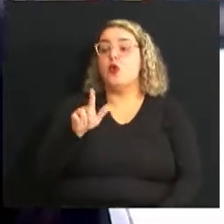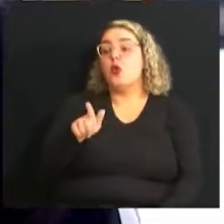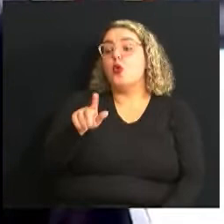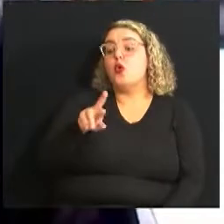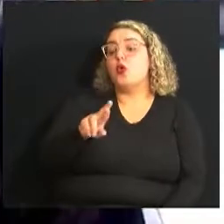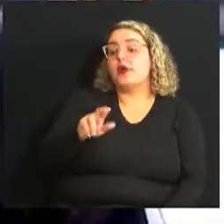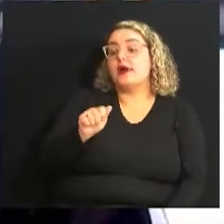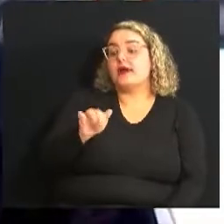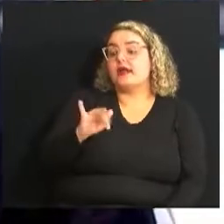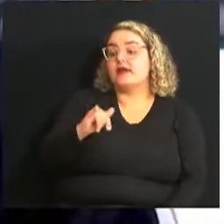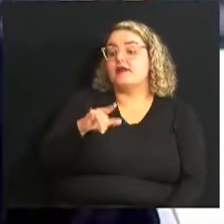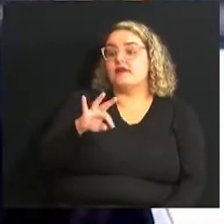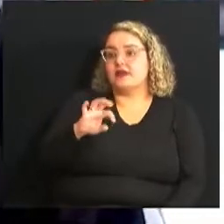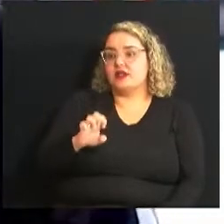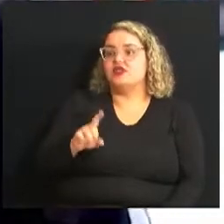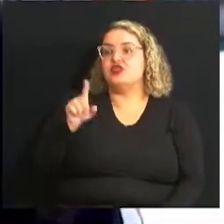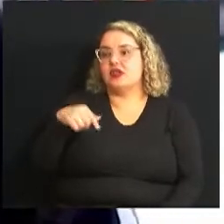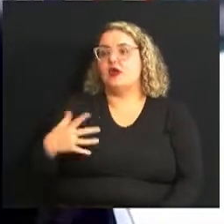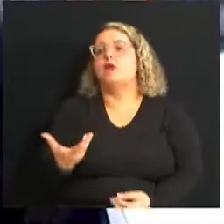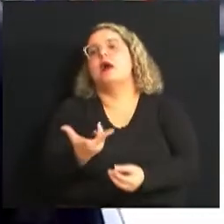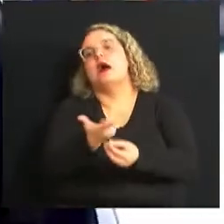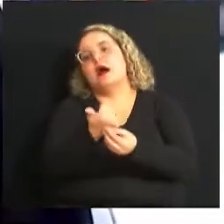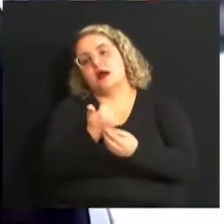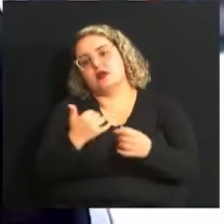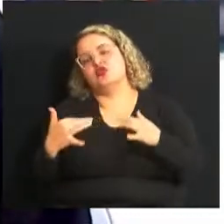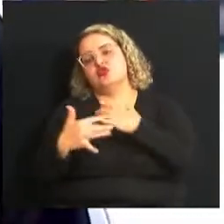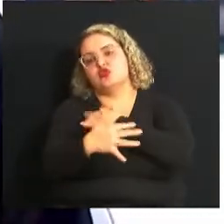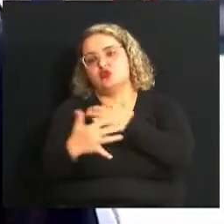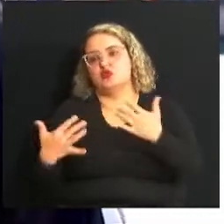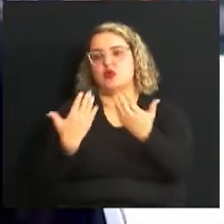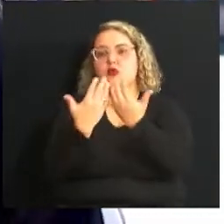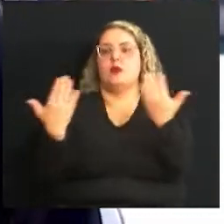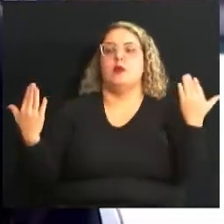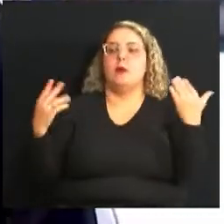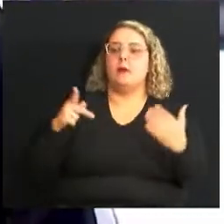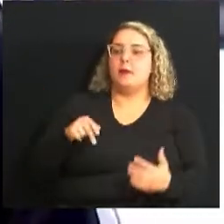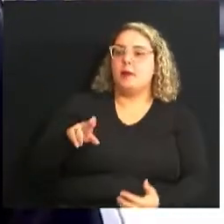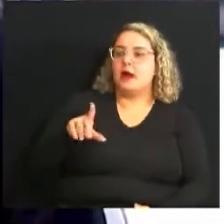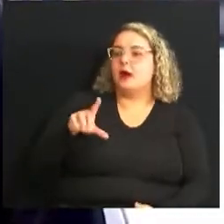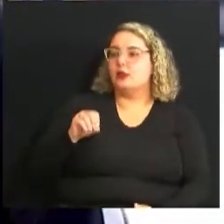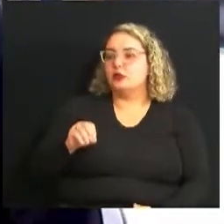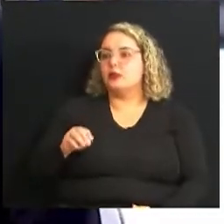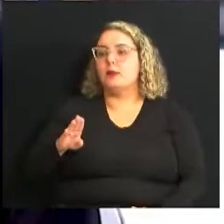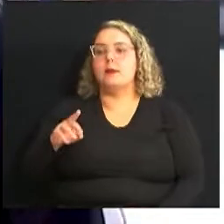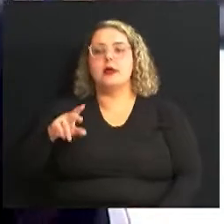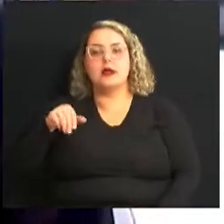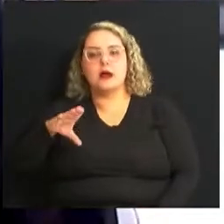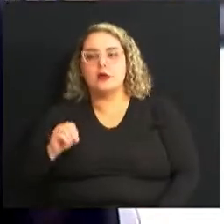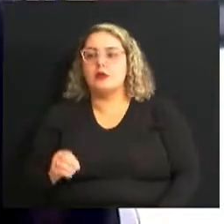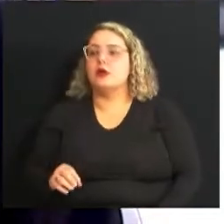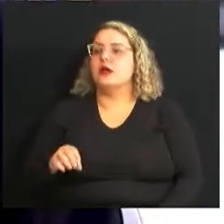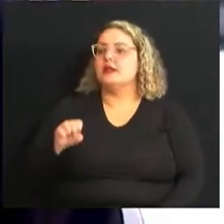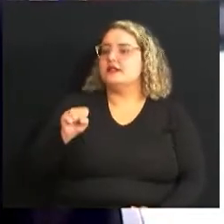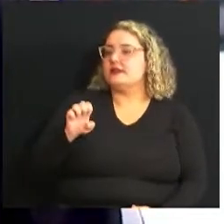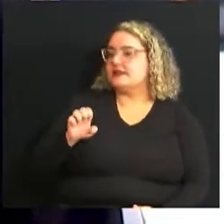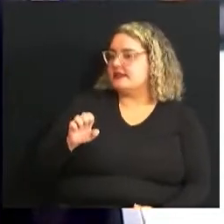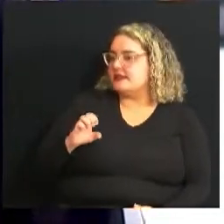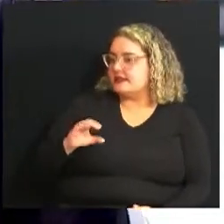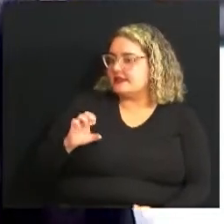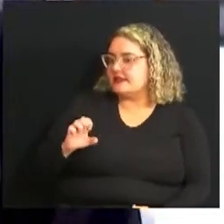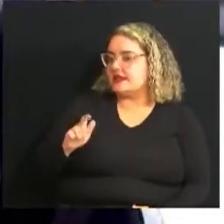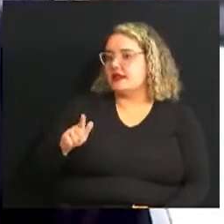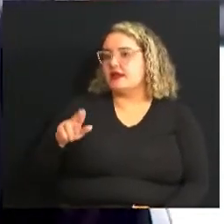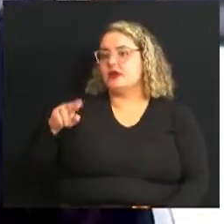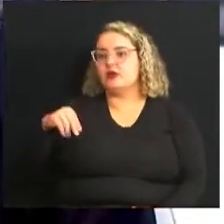urbana, mas só que aqui nesse mural nós temos Paulo Branco, nós temos Páfaro, nós temos Stegum, temos